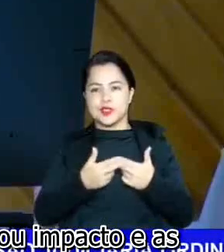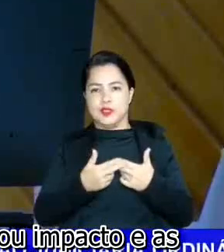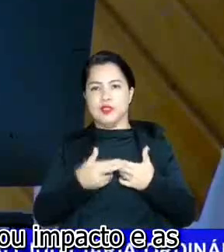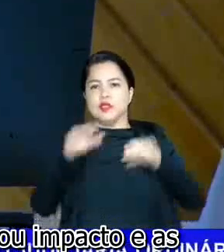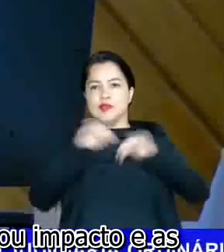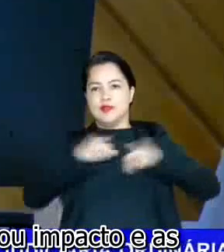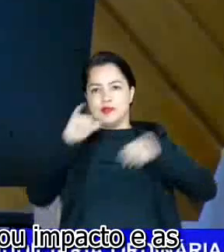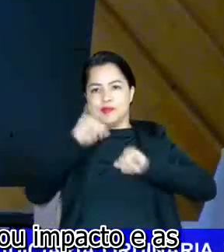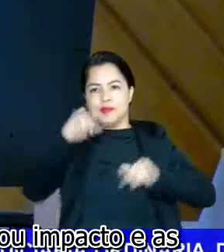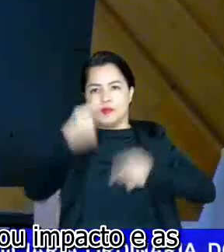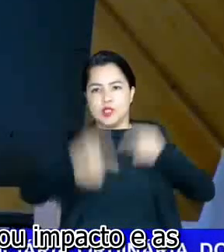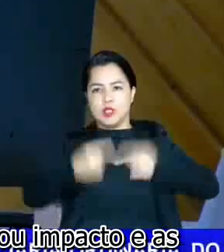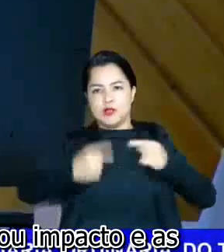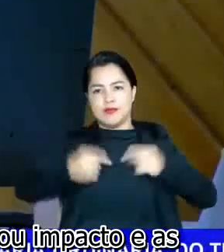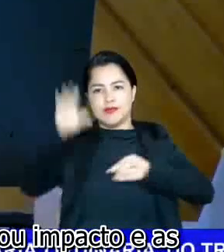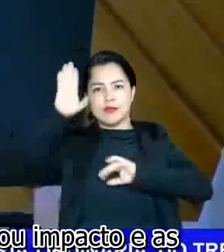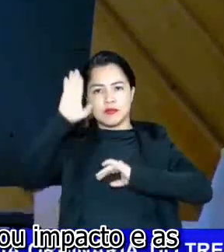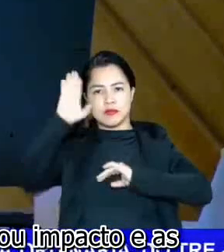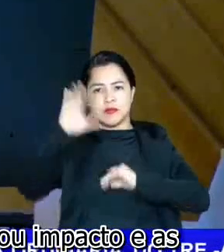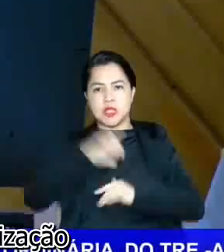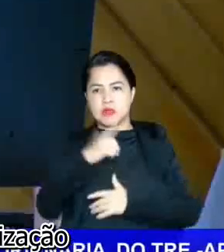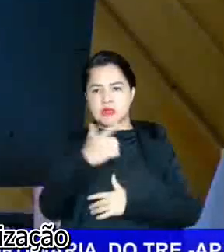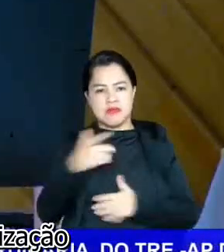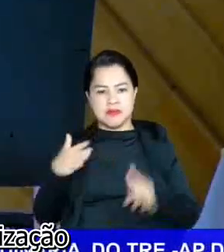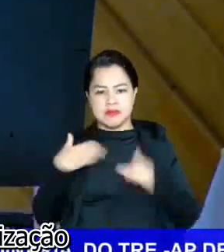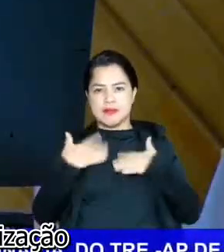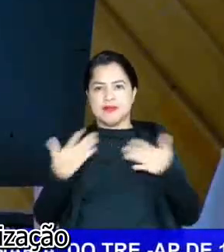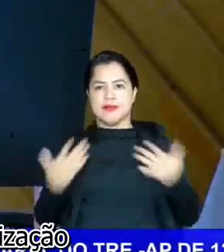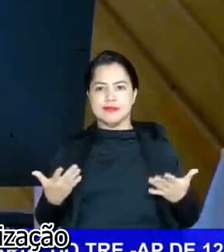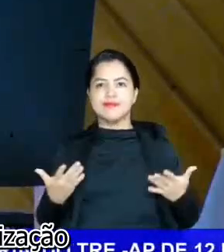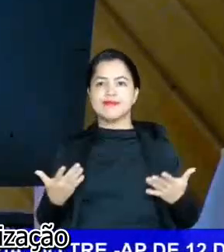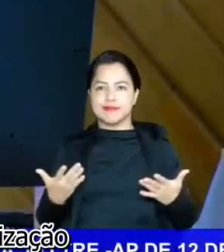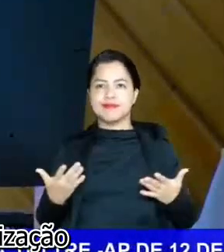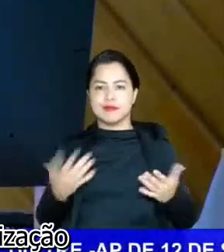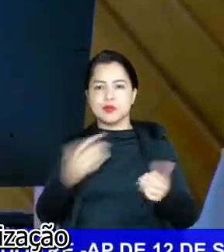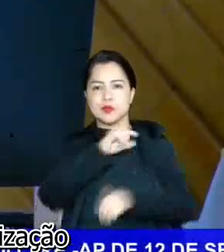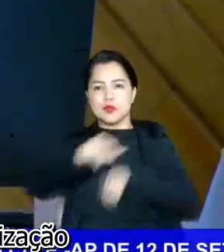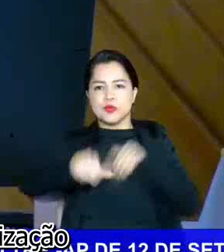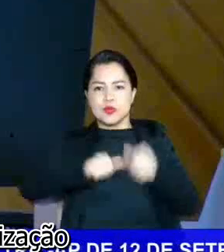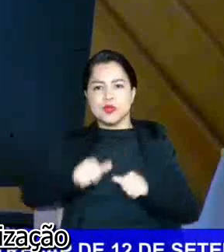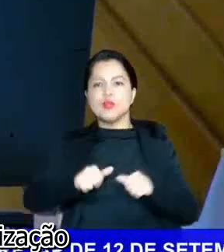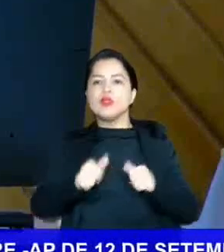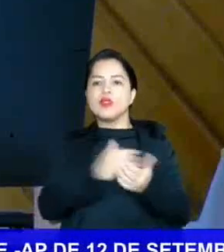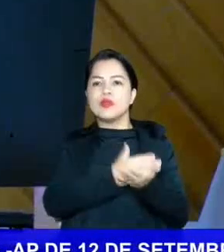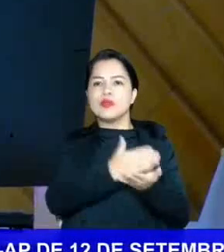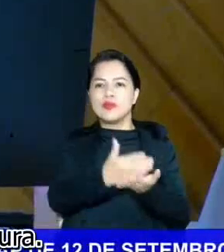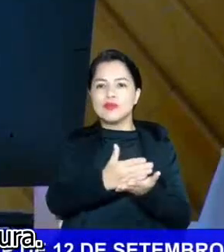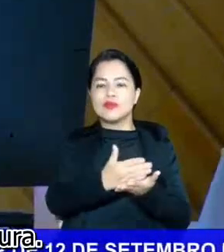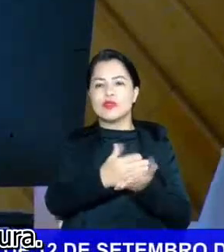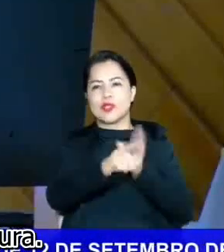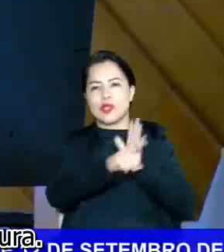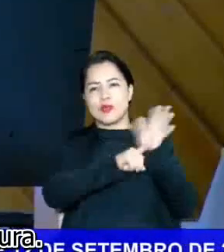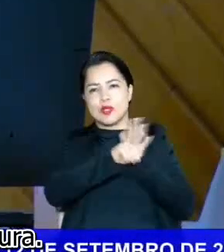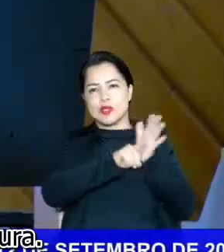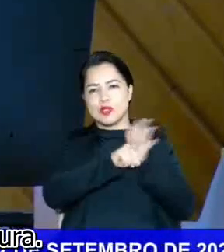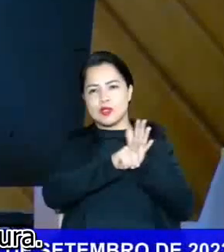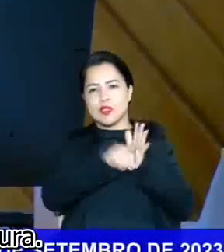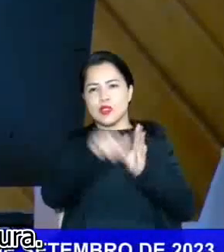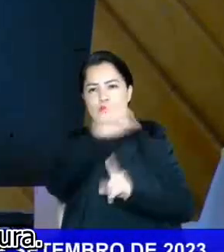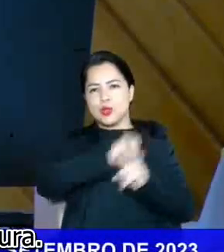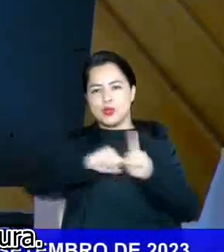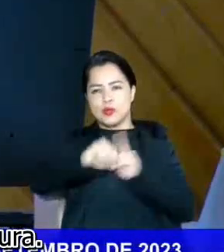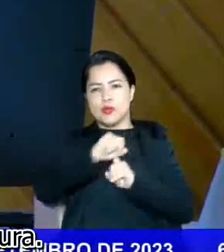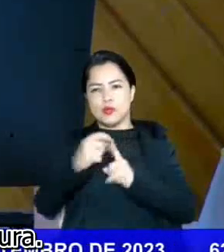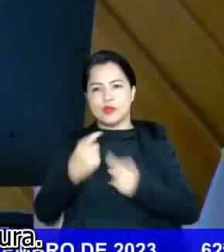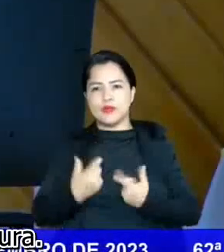candidata, visto que esta não demonstrou o impacto e as consequentes mudanças e iniciativas que a realização da pesquisa socioeconômica